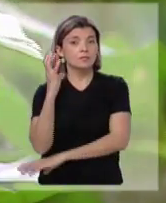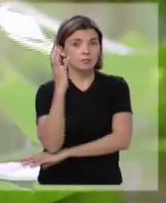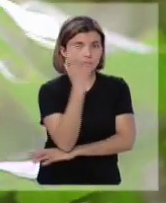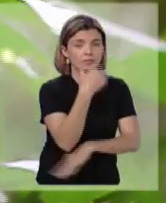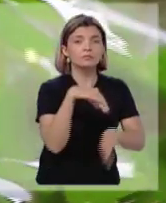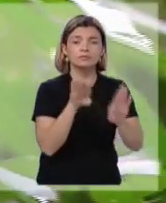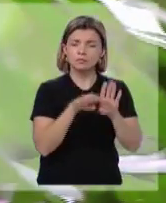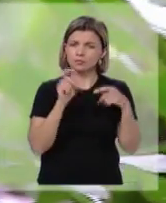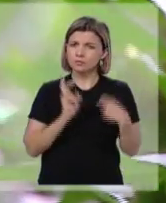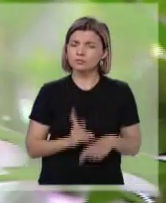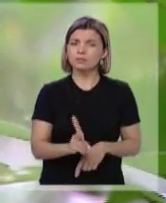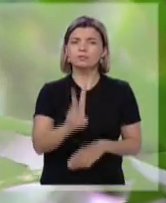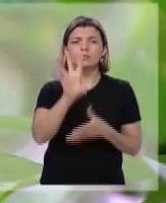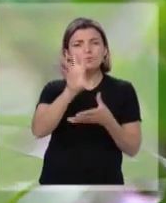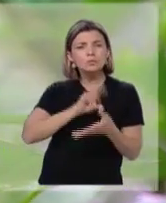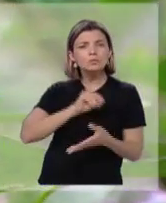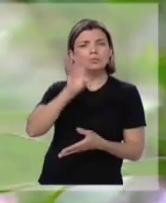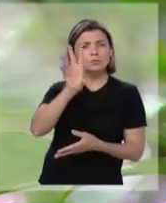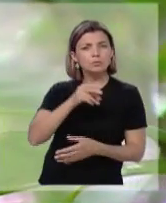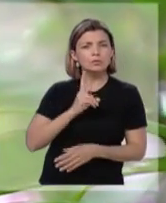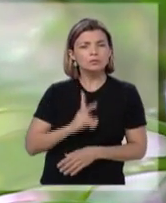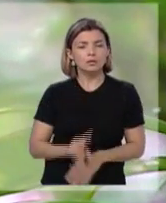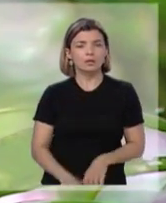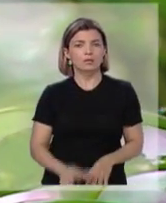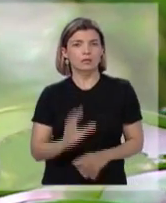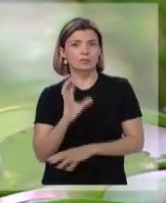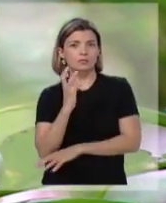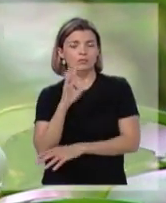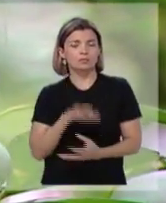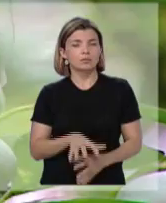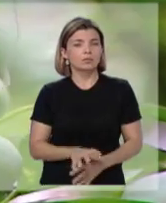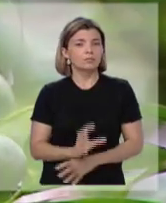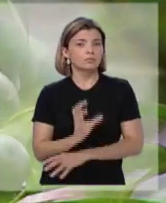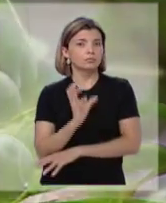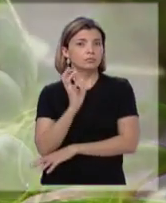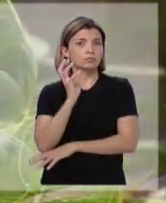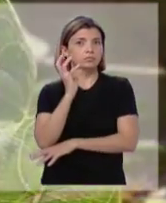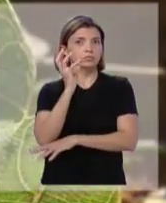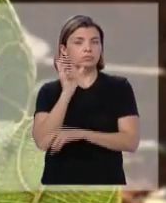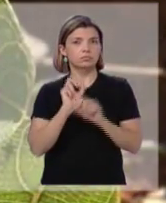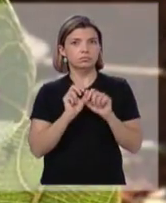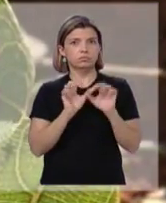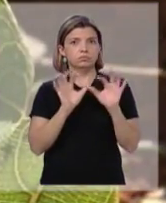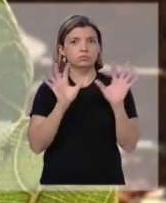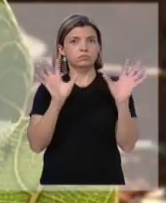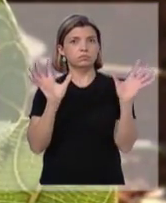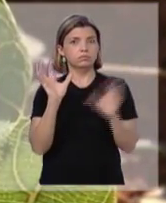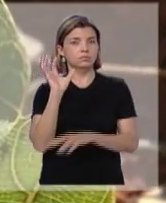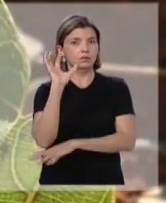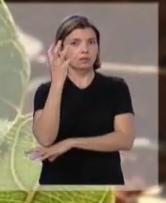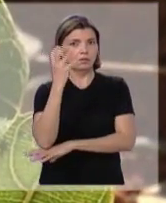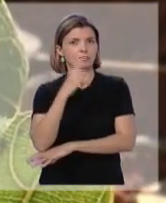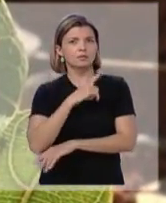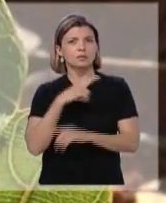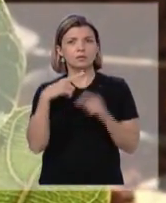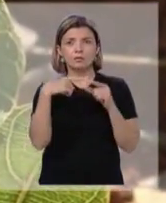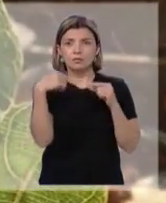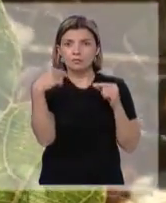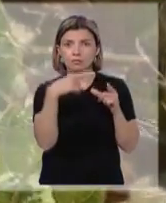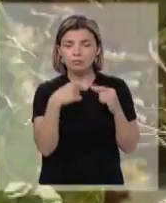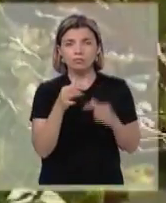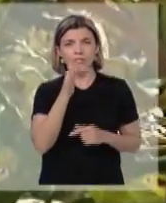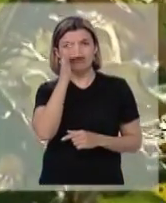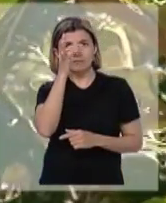As plantas também precisam manter seu metabolismo celular para crescer, sintetizar seus tecidos e formar, por exemplo,